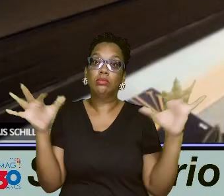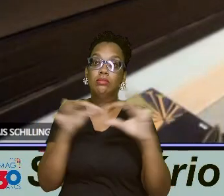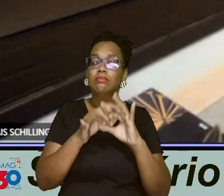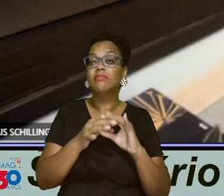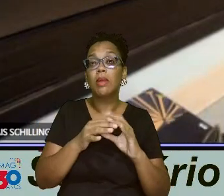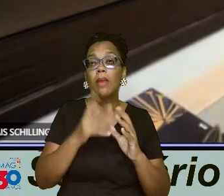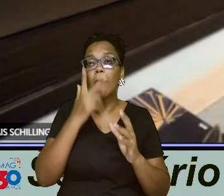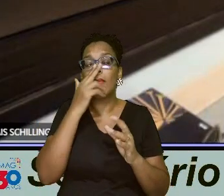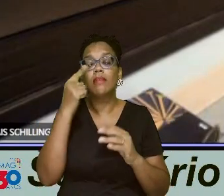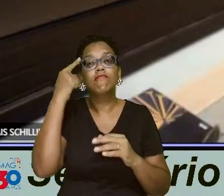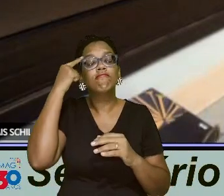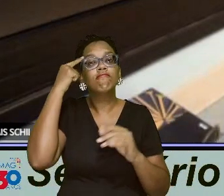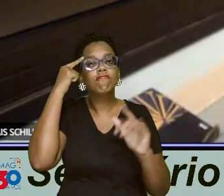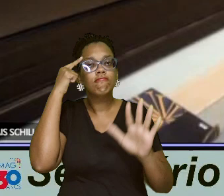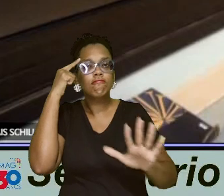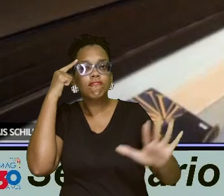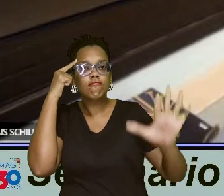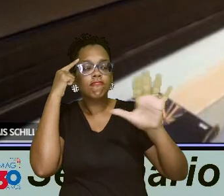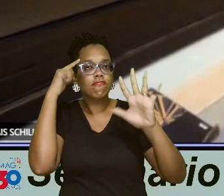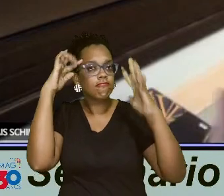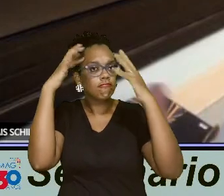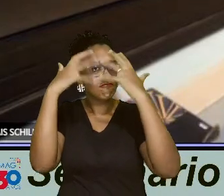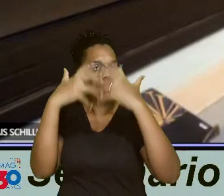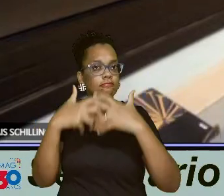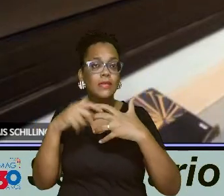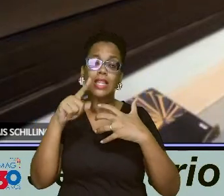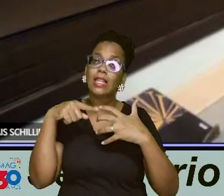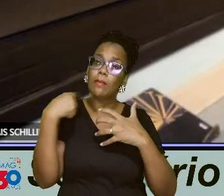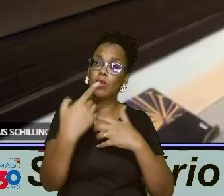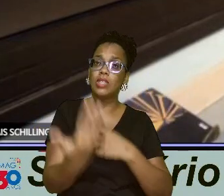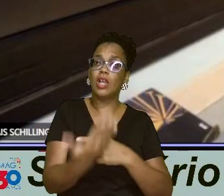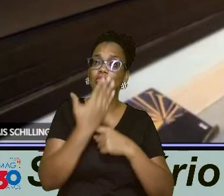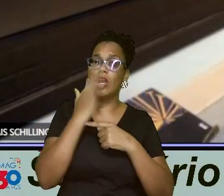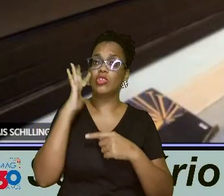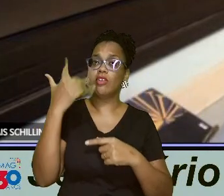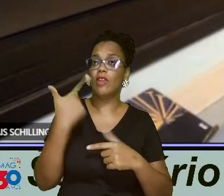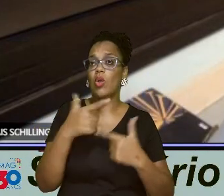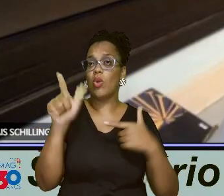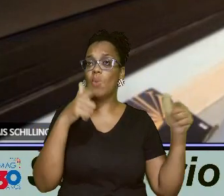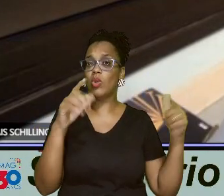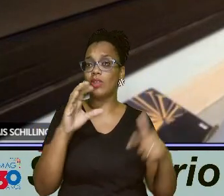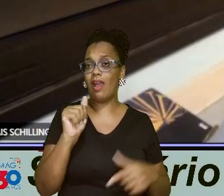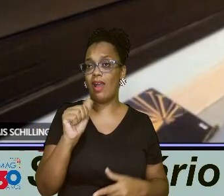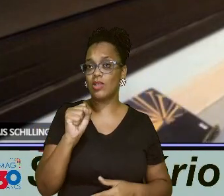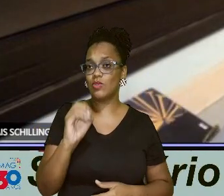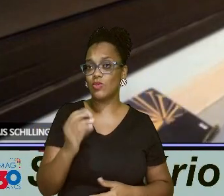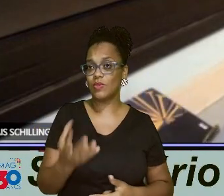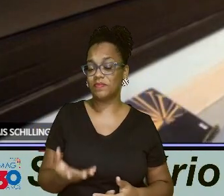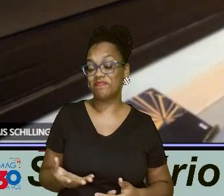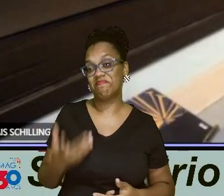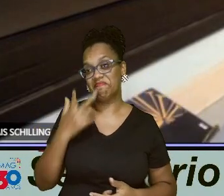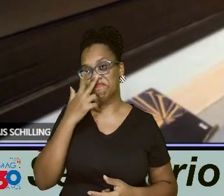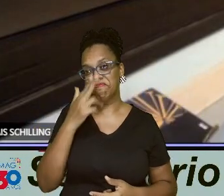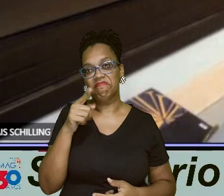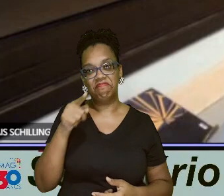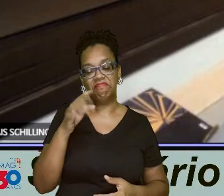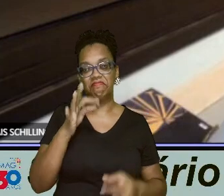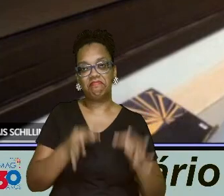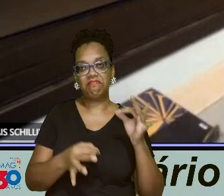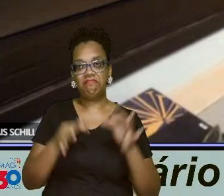como inspiração para construir o raciocínio que depois vai nos ajudar a resolver outros casos. Então, me parece que esse julgado